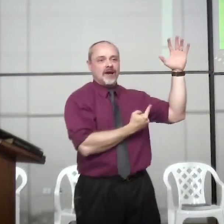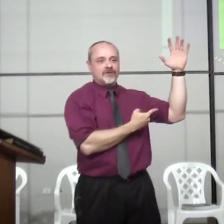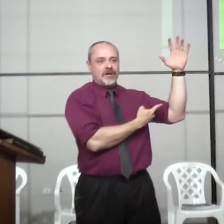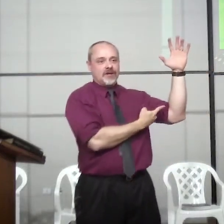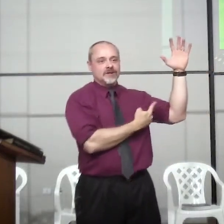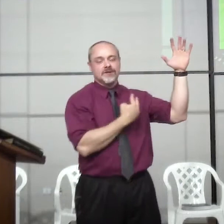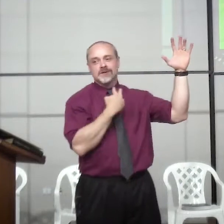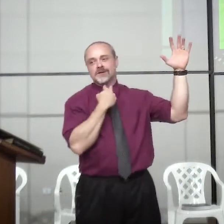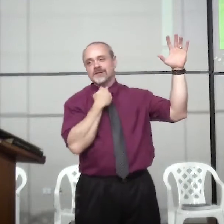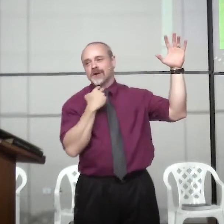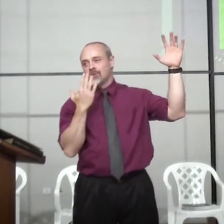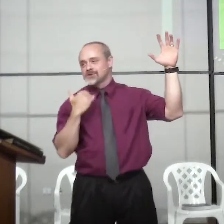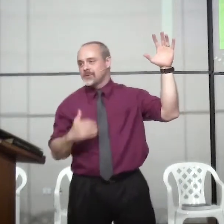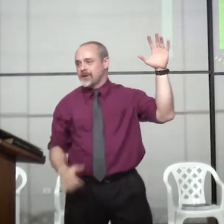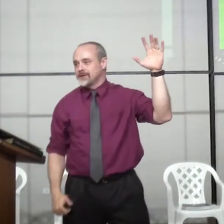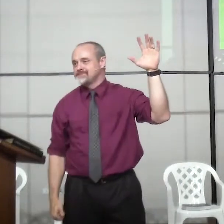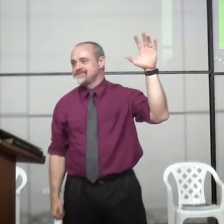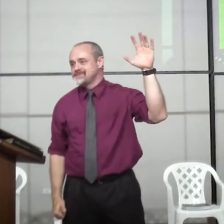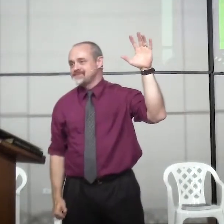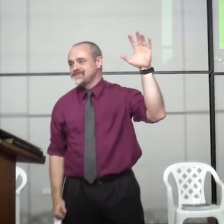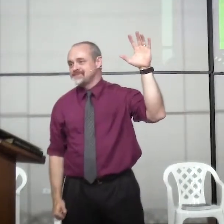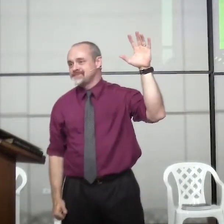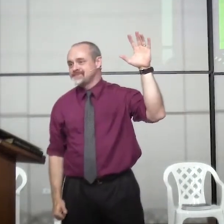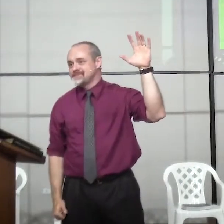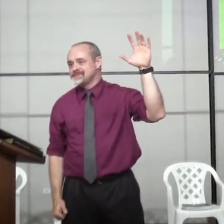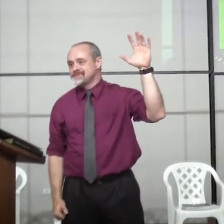uma árvore não pode comer.